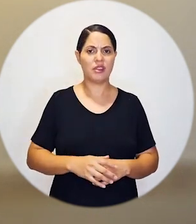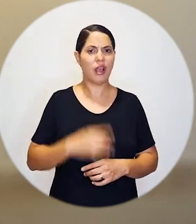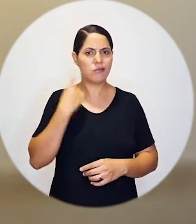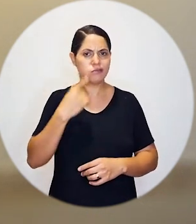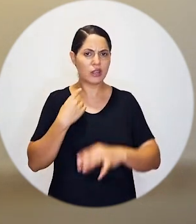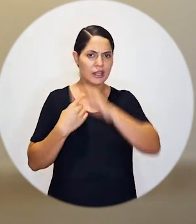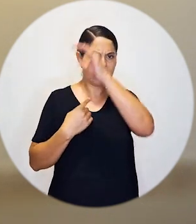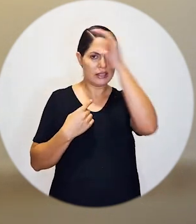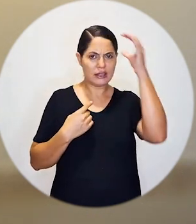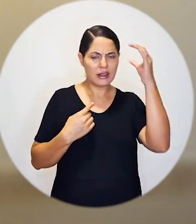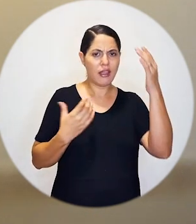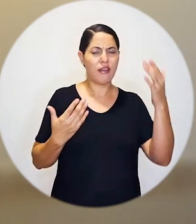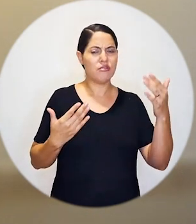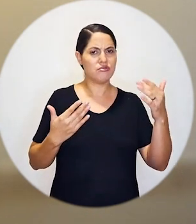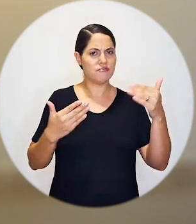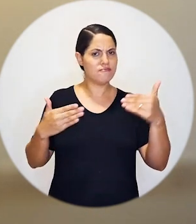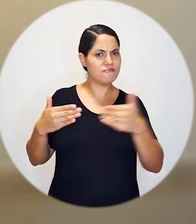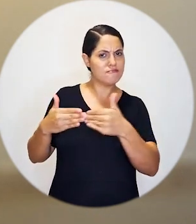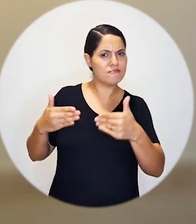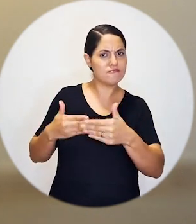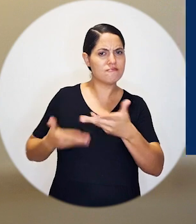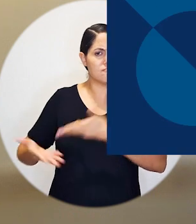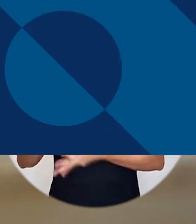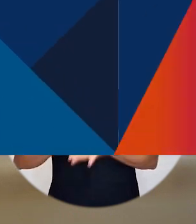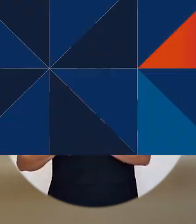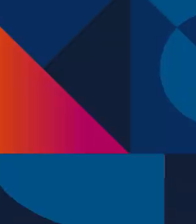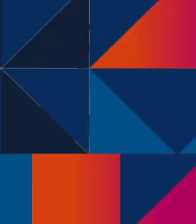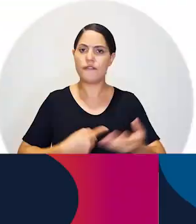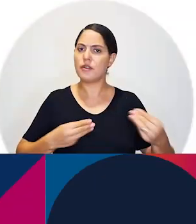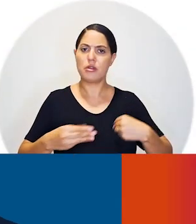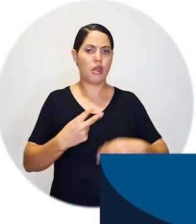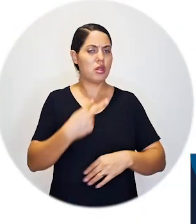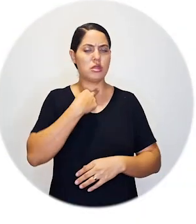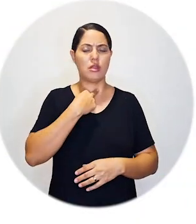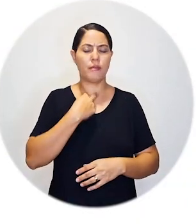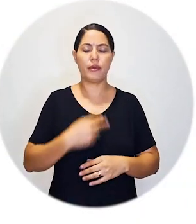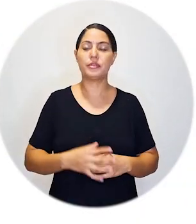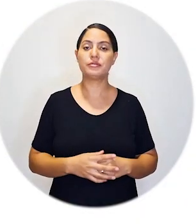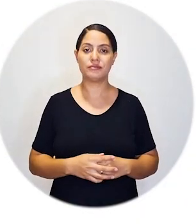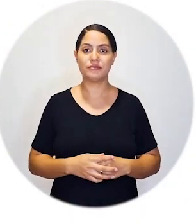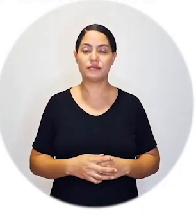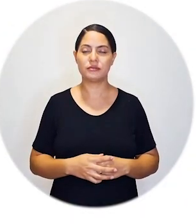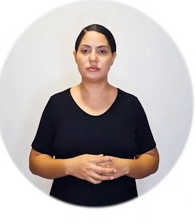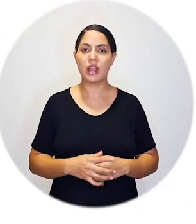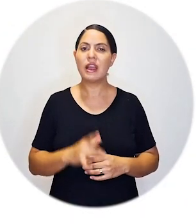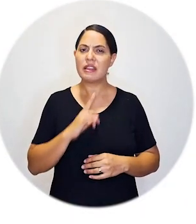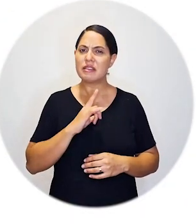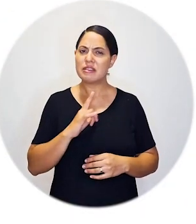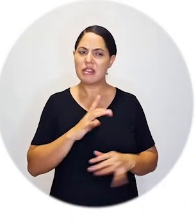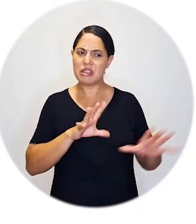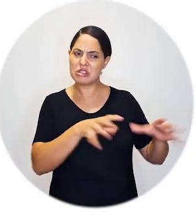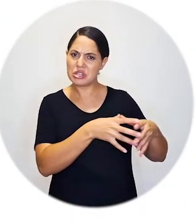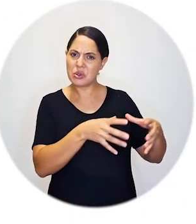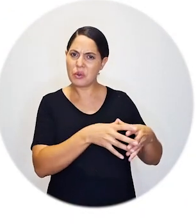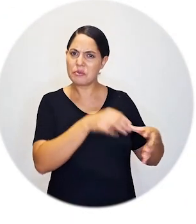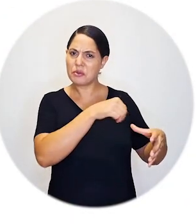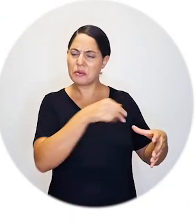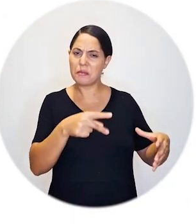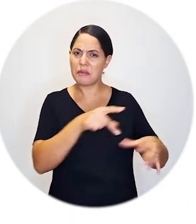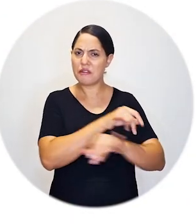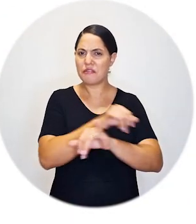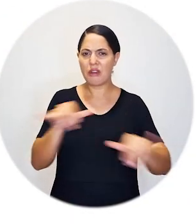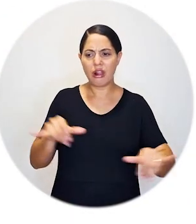a Ordem afirma que o sigilo não pode ser flexibilizado. As manifestações que sugerem a relativização do